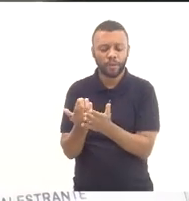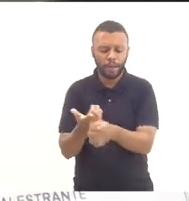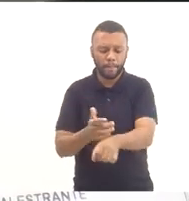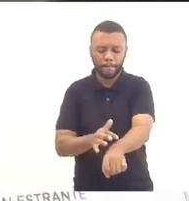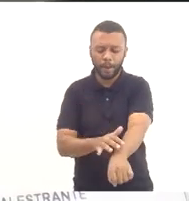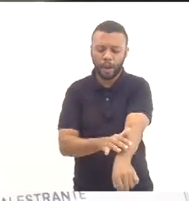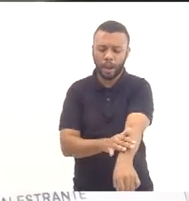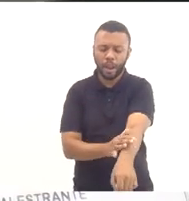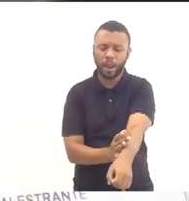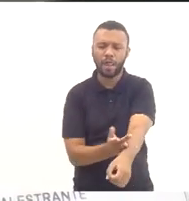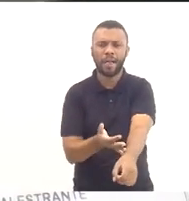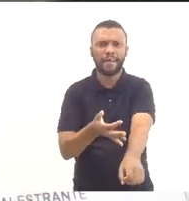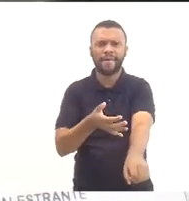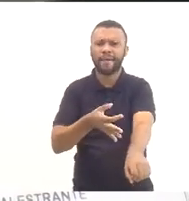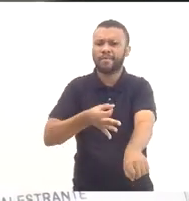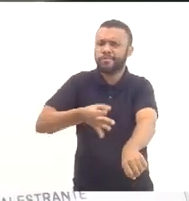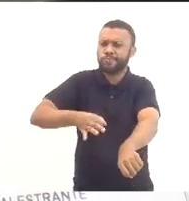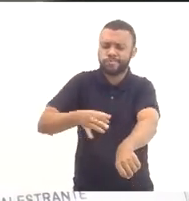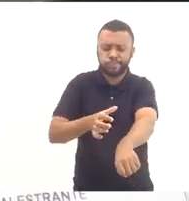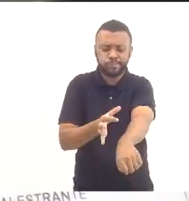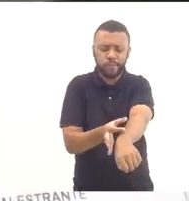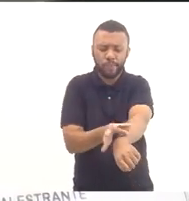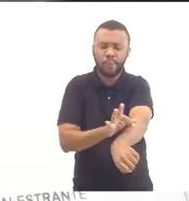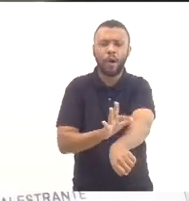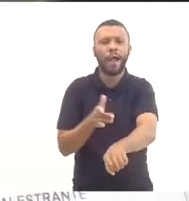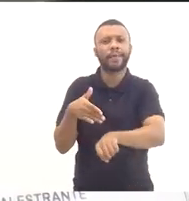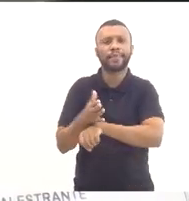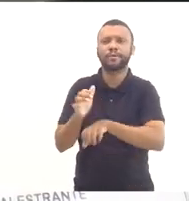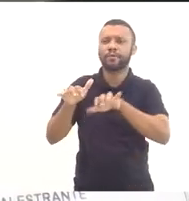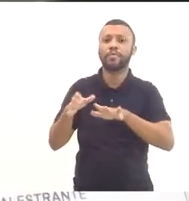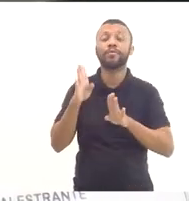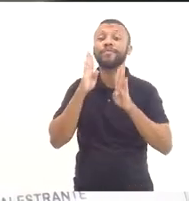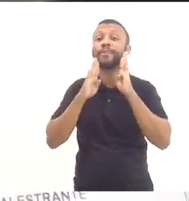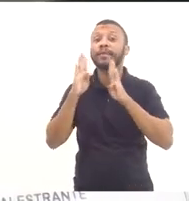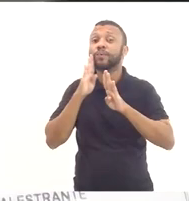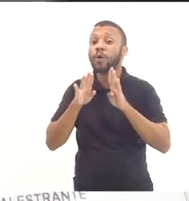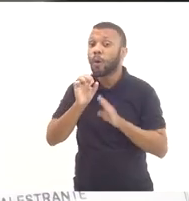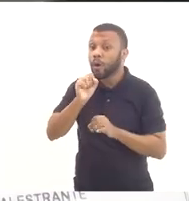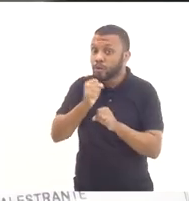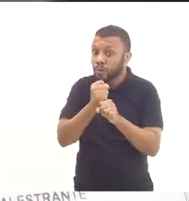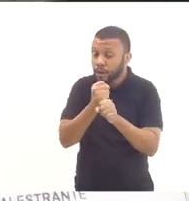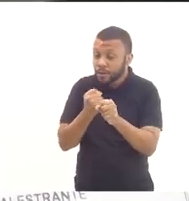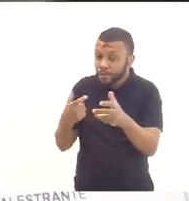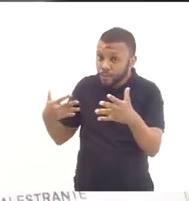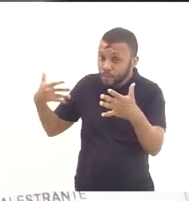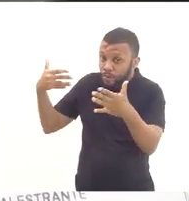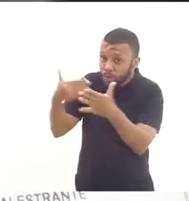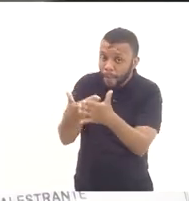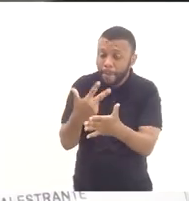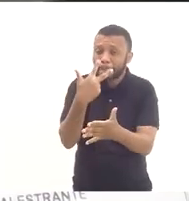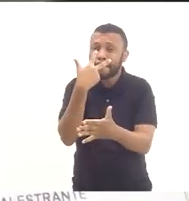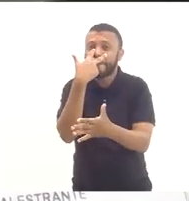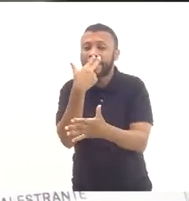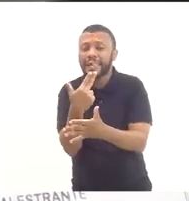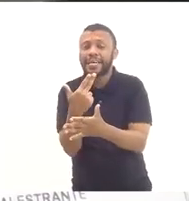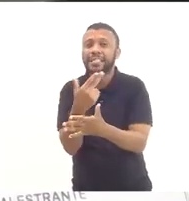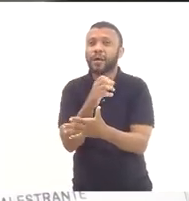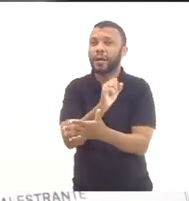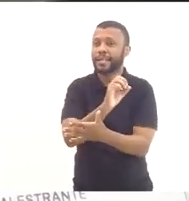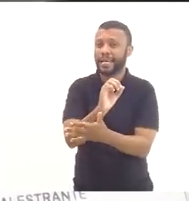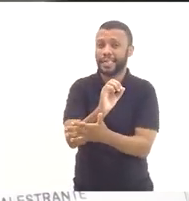em treino uma página de Facebook por isso que eu falei que oito anos se passaram mas parece 80 não tinha nada na internet